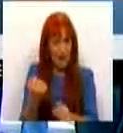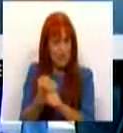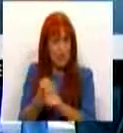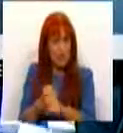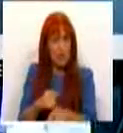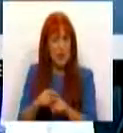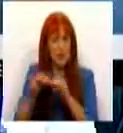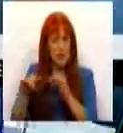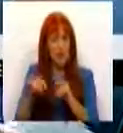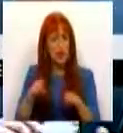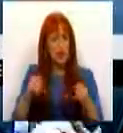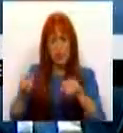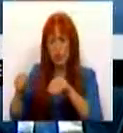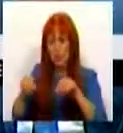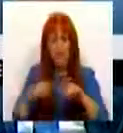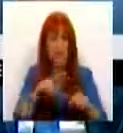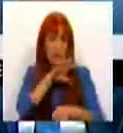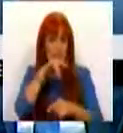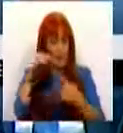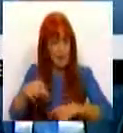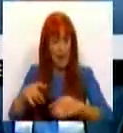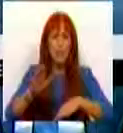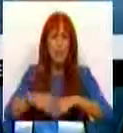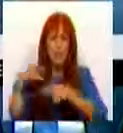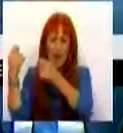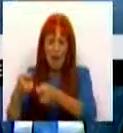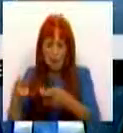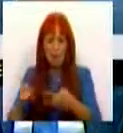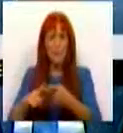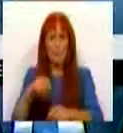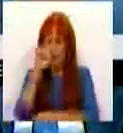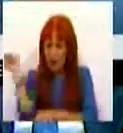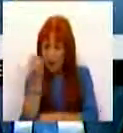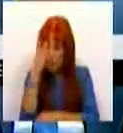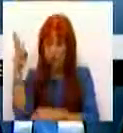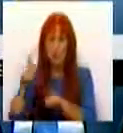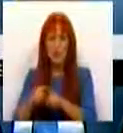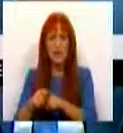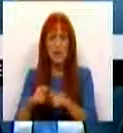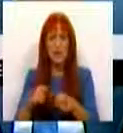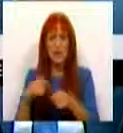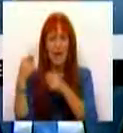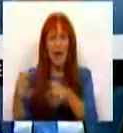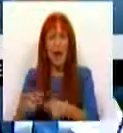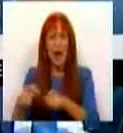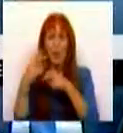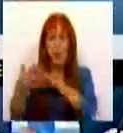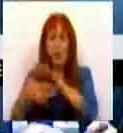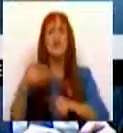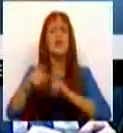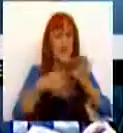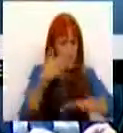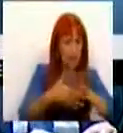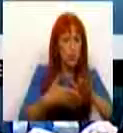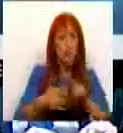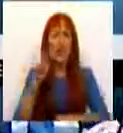e sustentabilidade àqueles territórios e àquelas famílias. E por isso na agricultura, na floresta, na agroindústria, na indústria, mas também